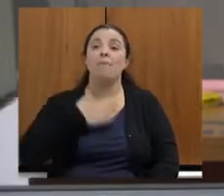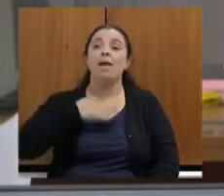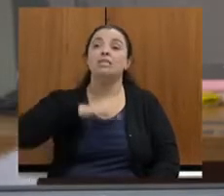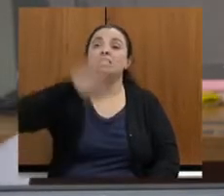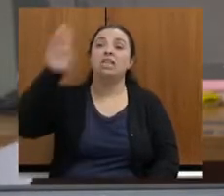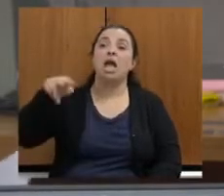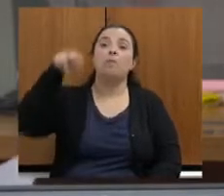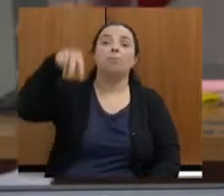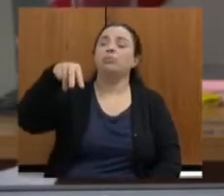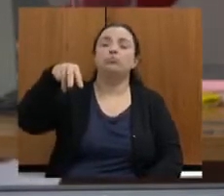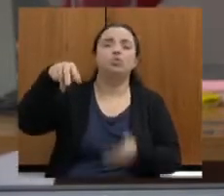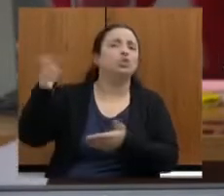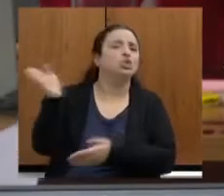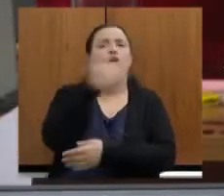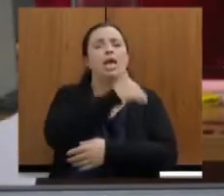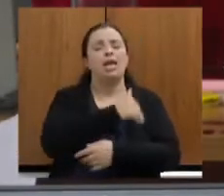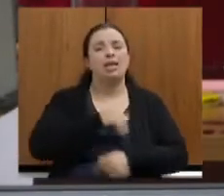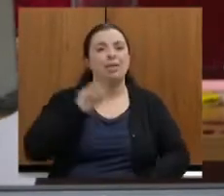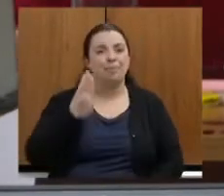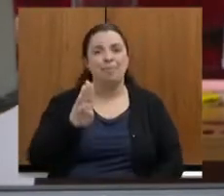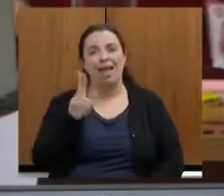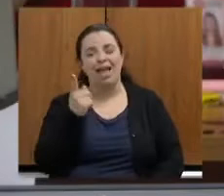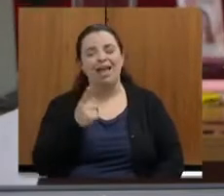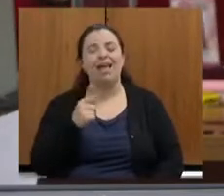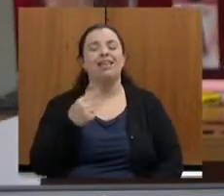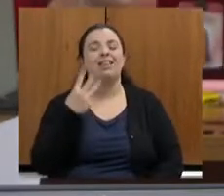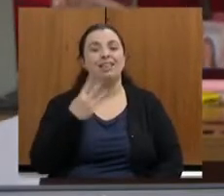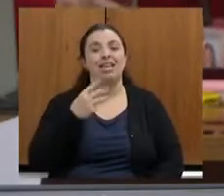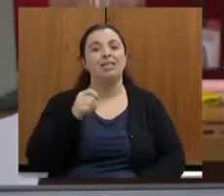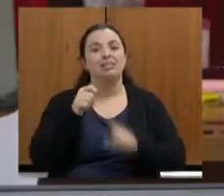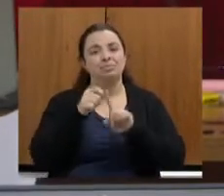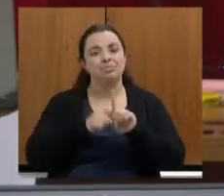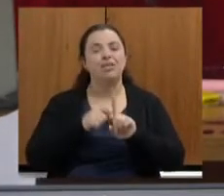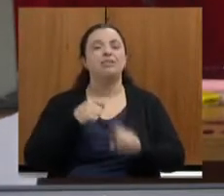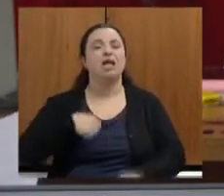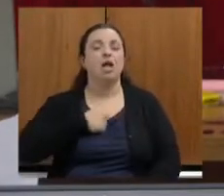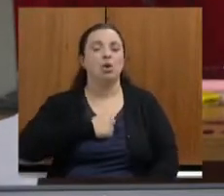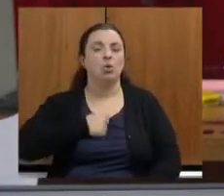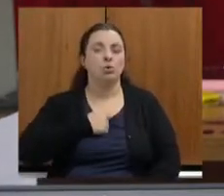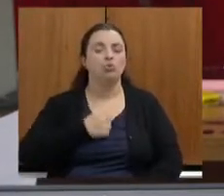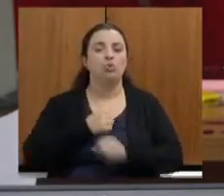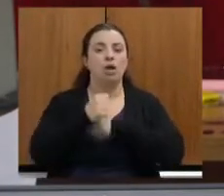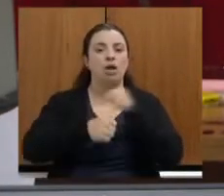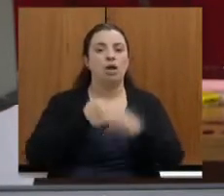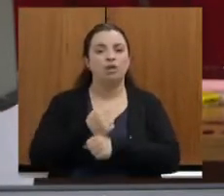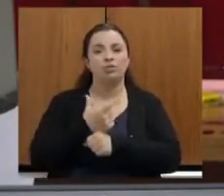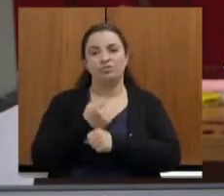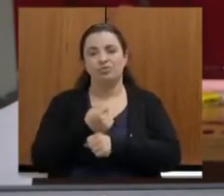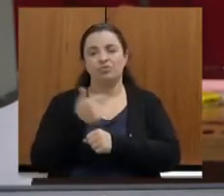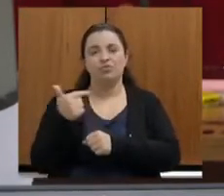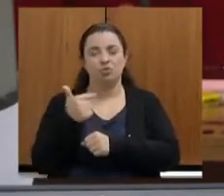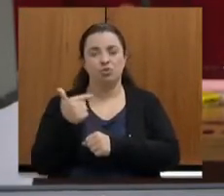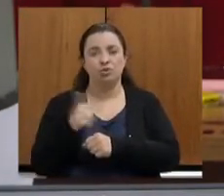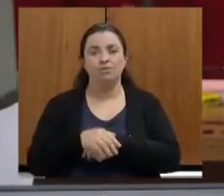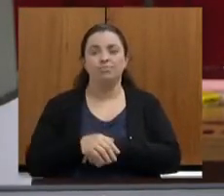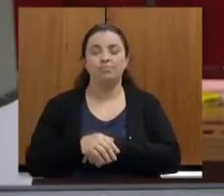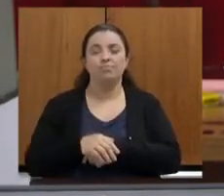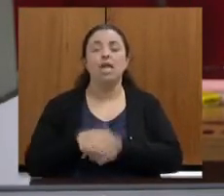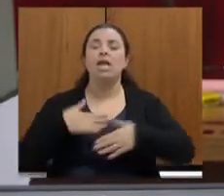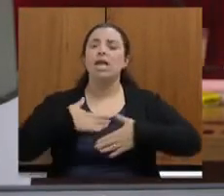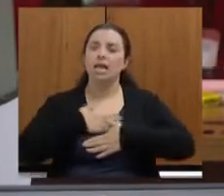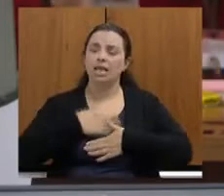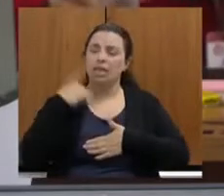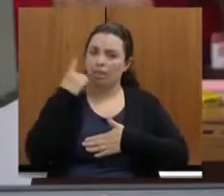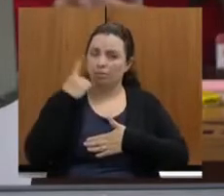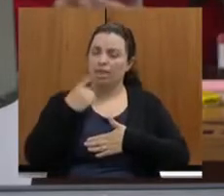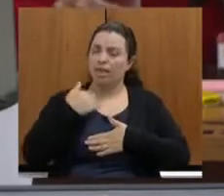Serra é de três a gosto de 2022 prezado a deputada Eu me chamo Lavínia